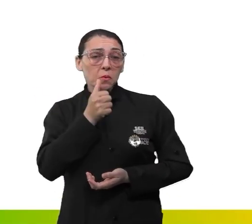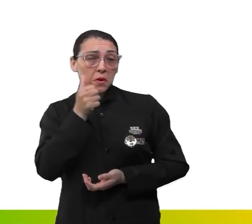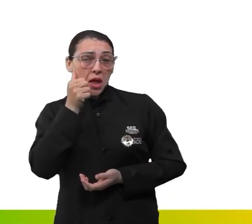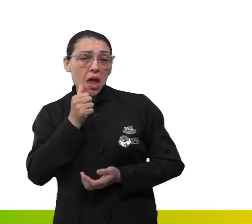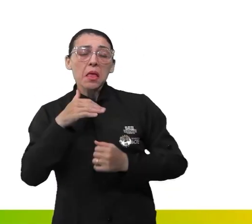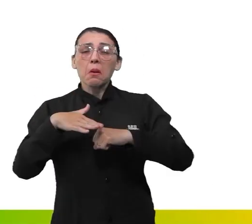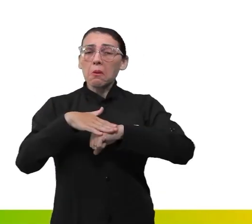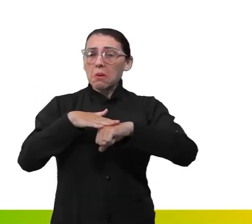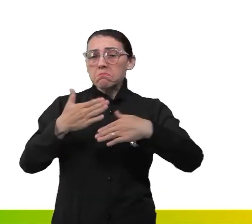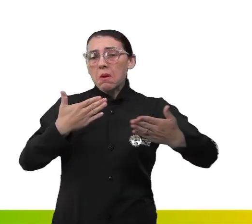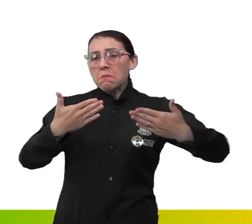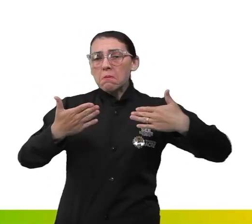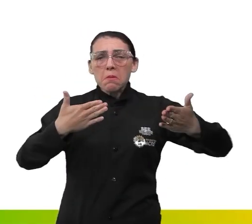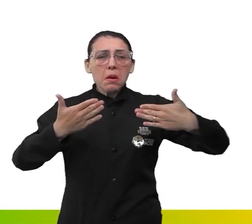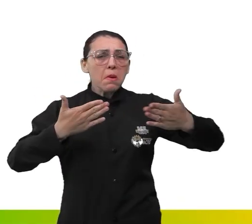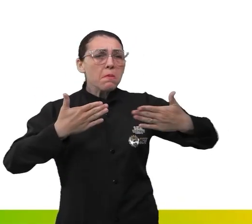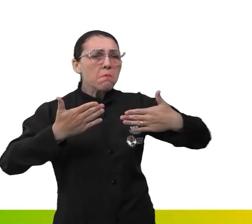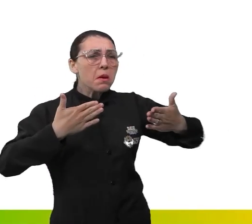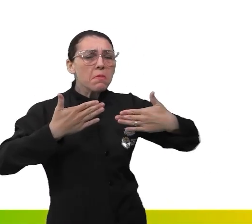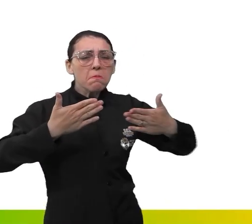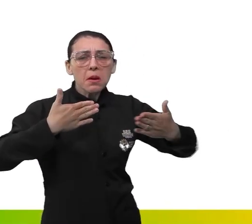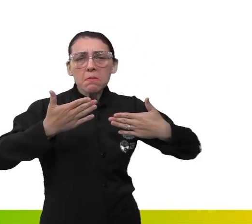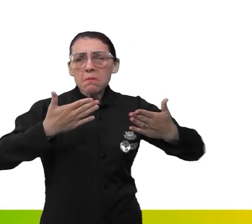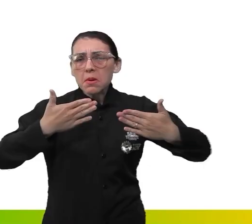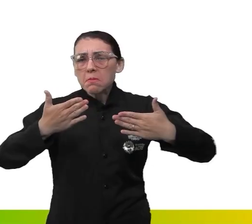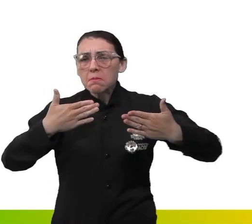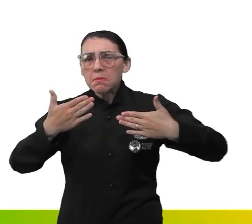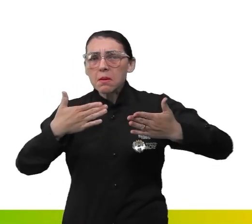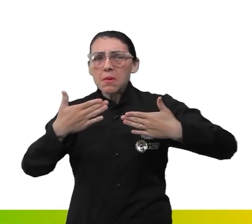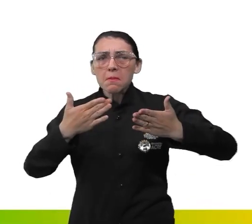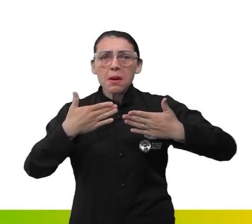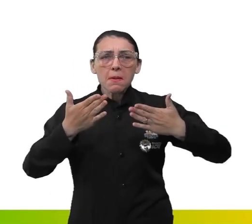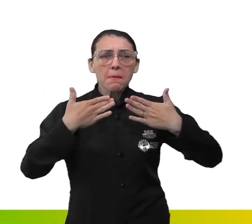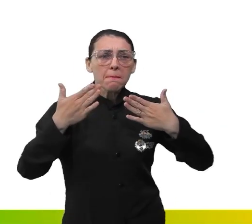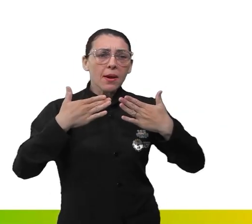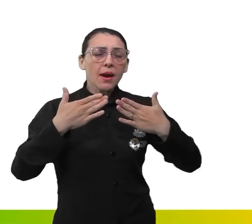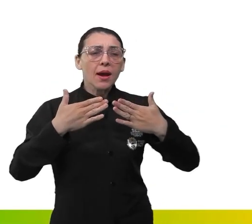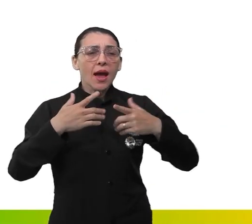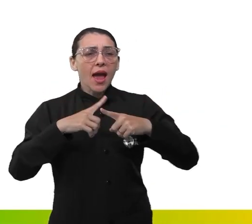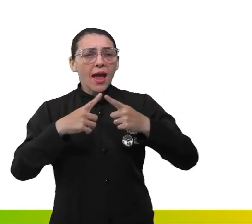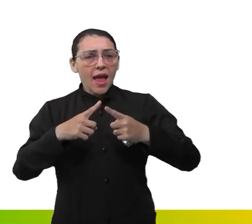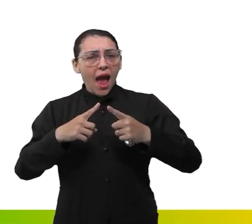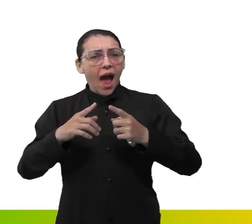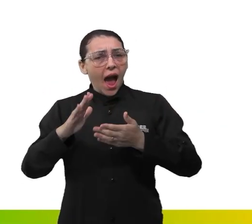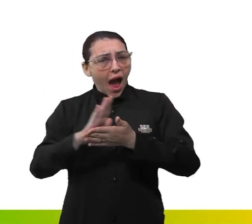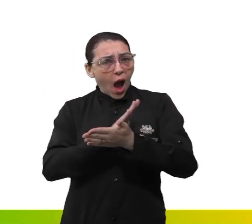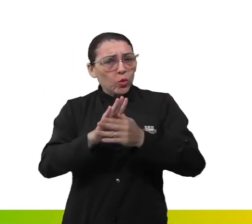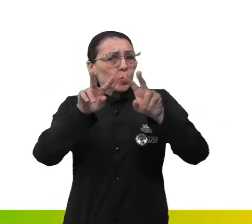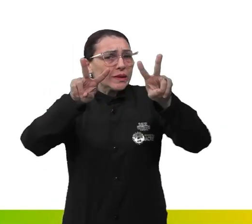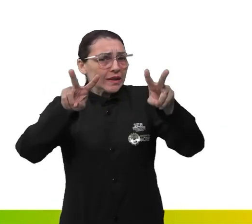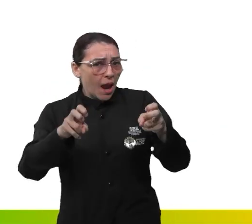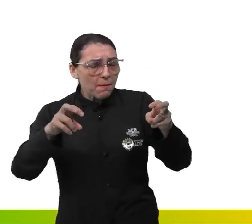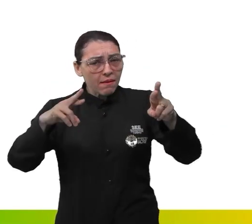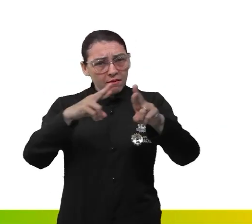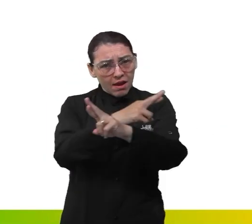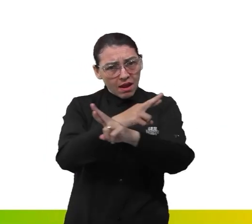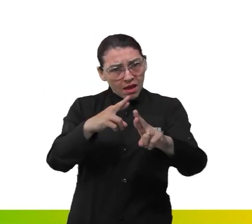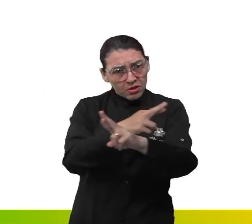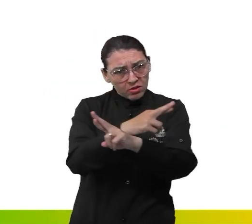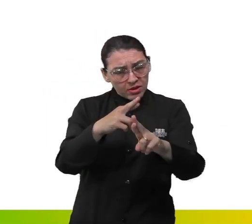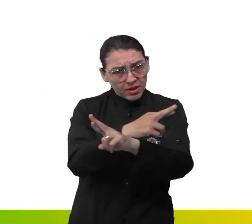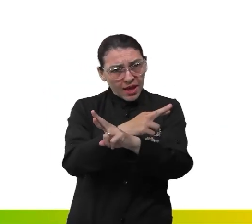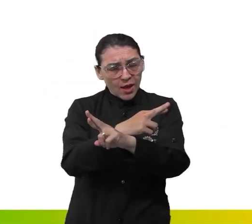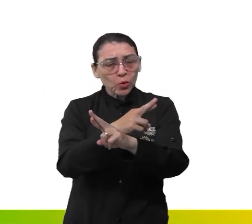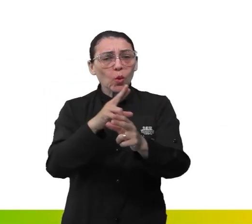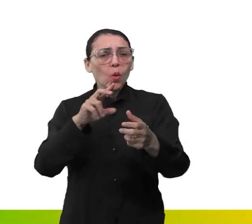diz, well, here it is, the season that I hate. Come on, Annie, the kids are in school,